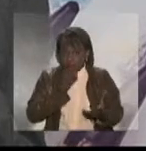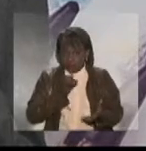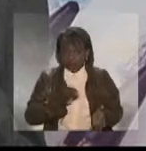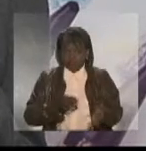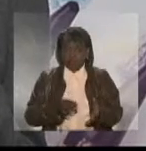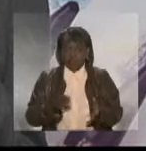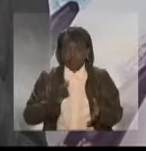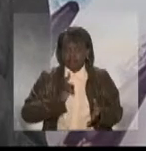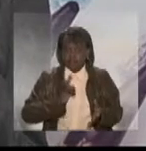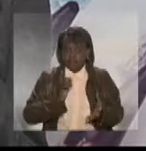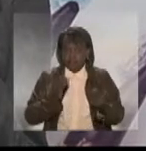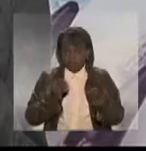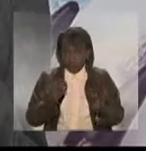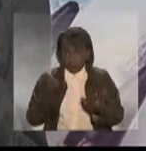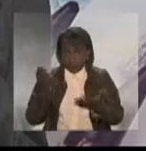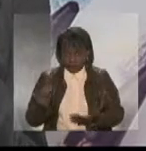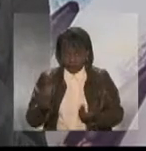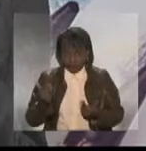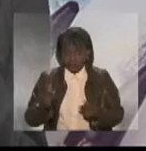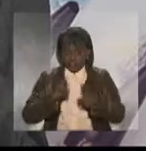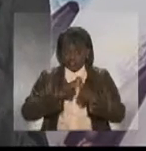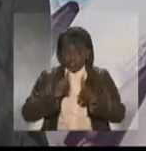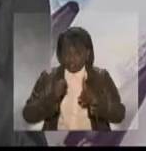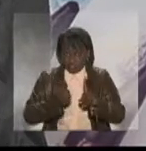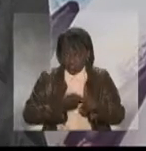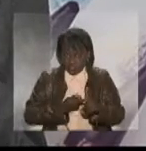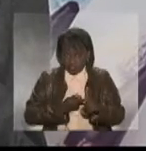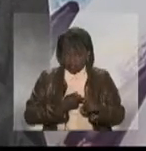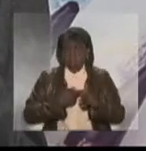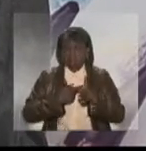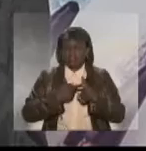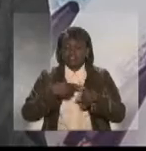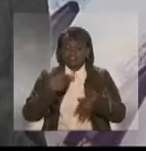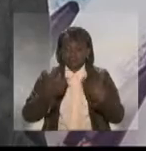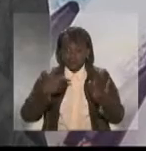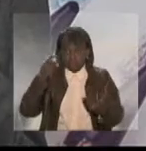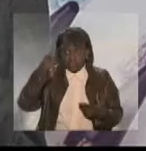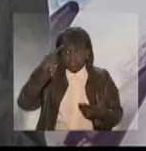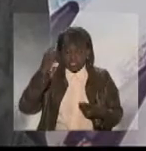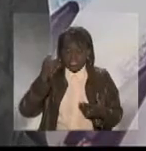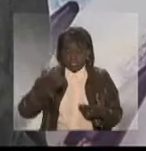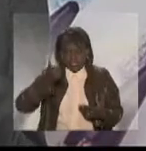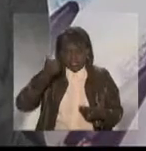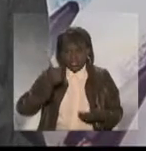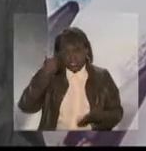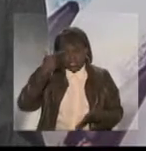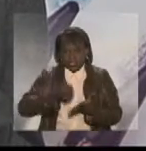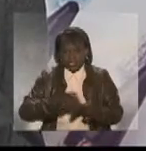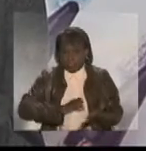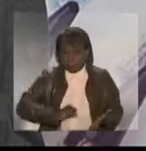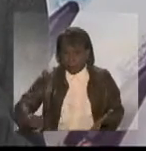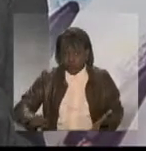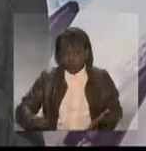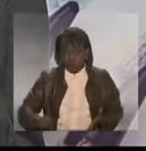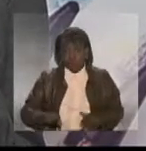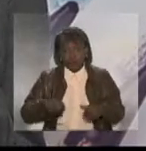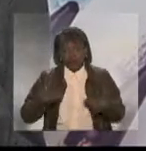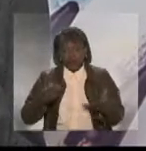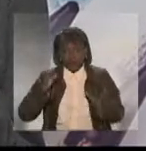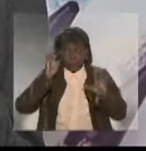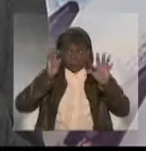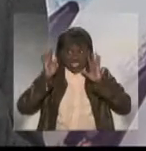Por exemplo, tem muita adolescente que engravida e que acaba optando por fazer um aborto ou